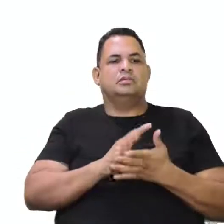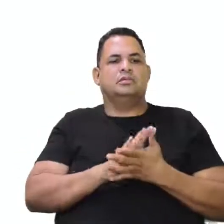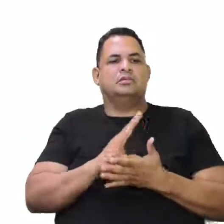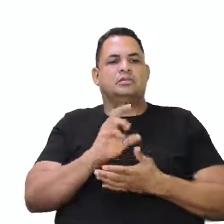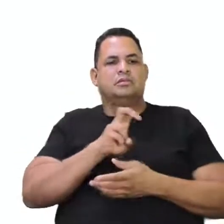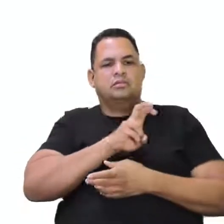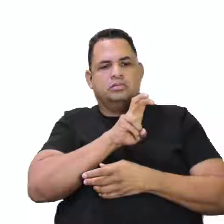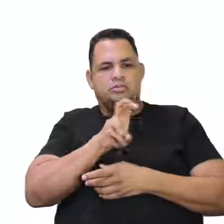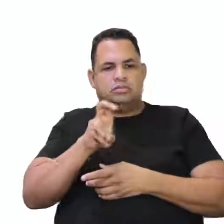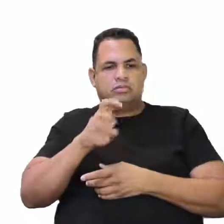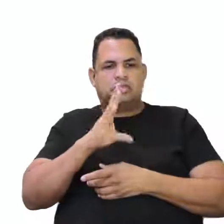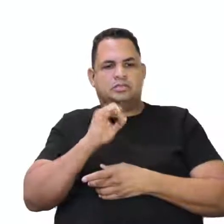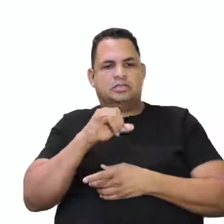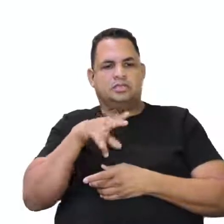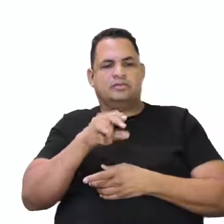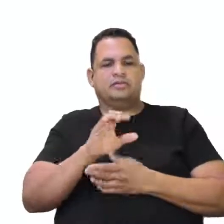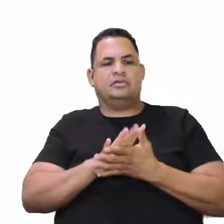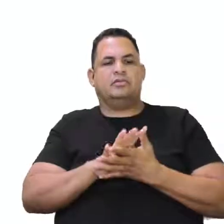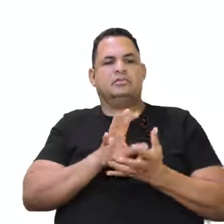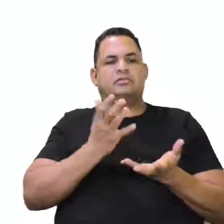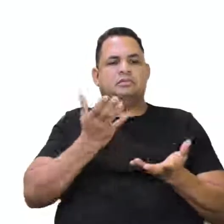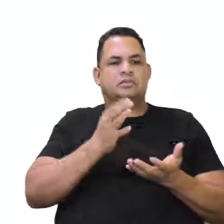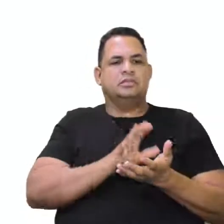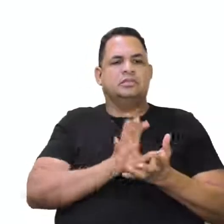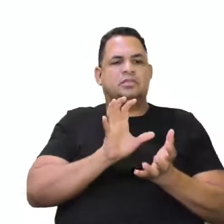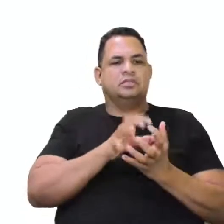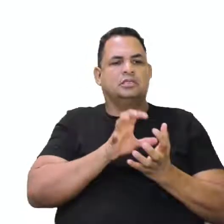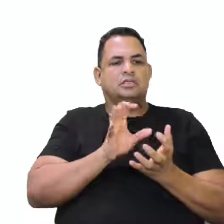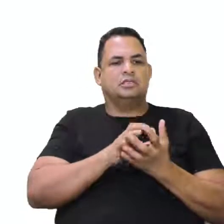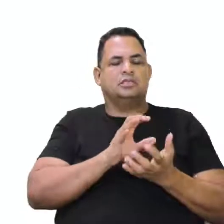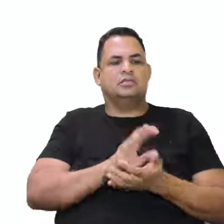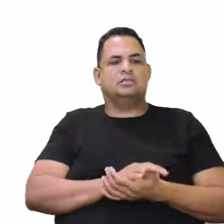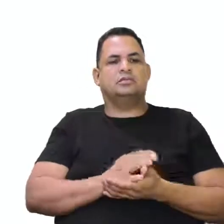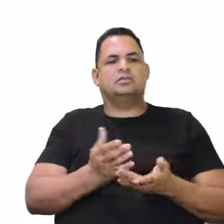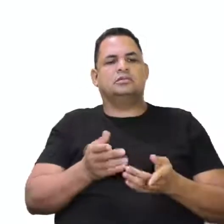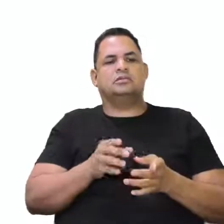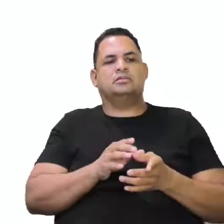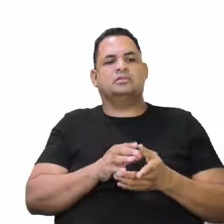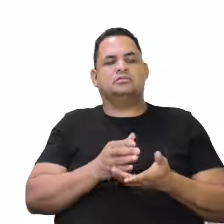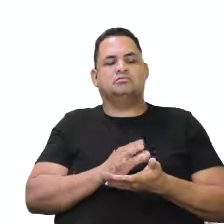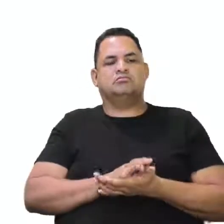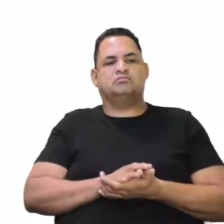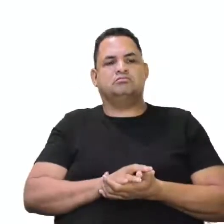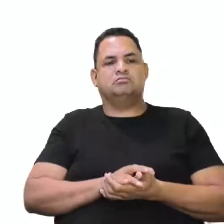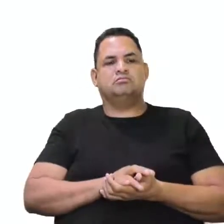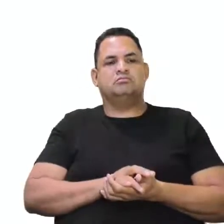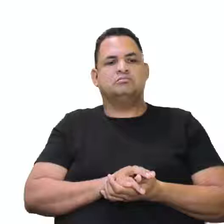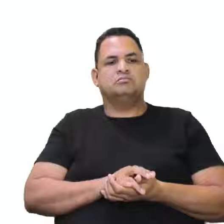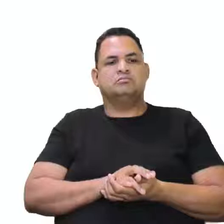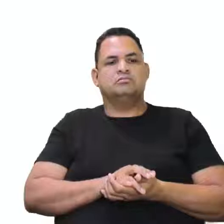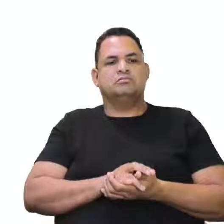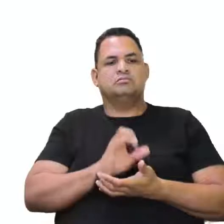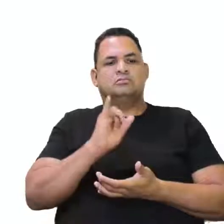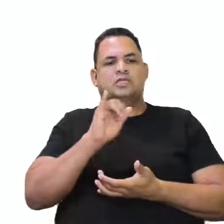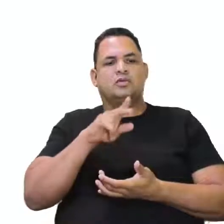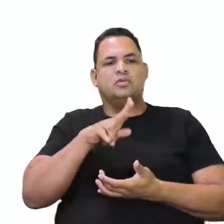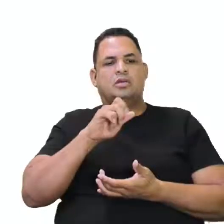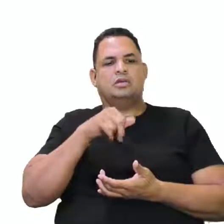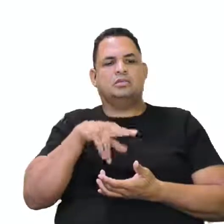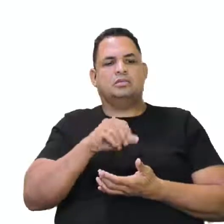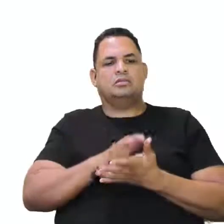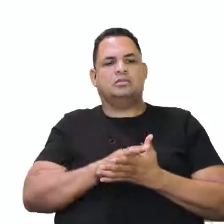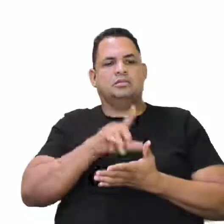tetradáctila, cascavel, crotalus duriçus, jacaré caimã, vou ler só o gênero, tá? Que é o primeiro nome ali.